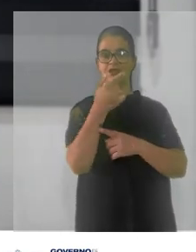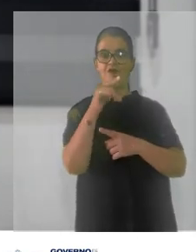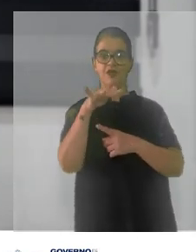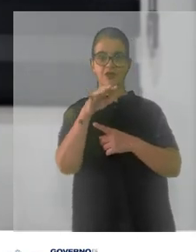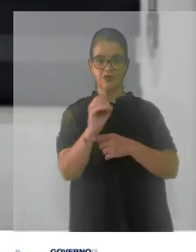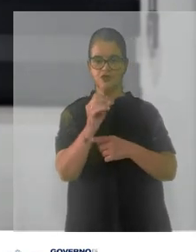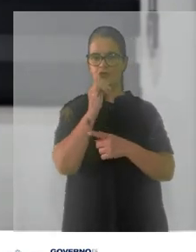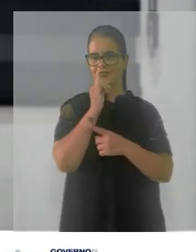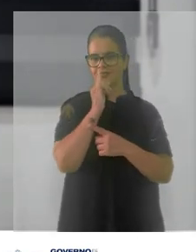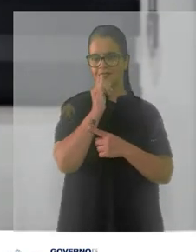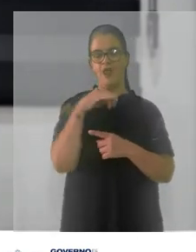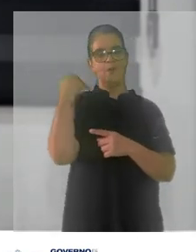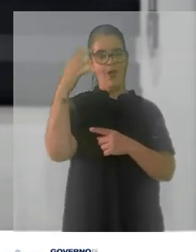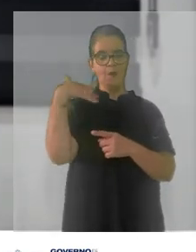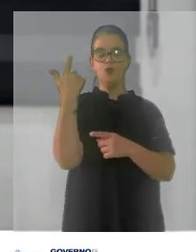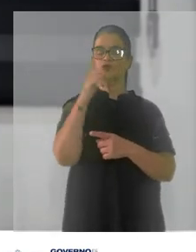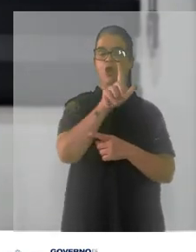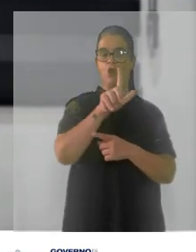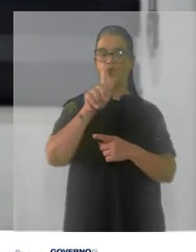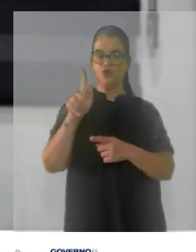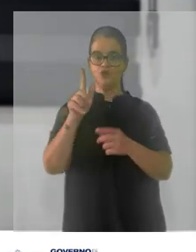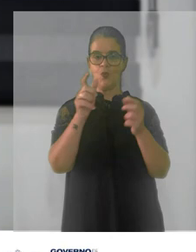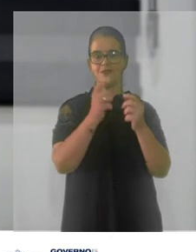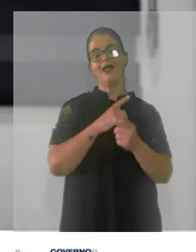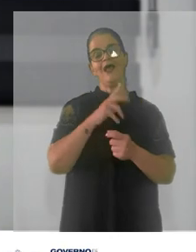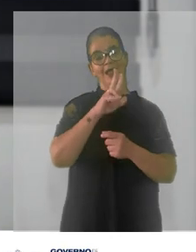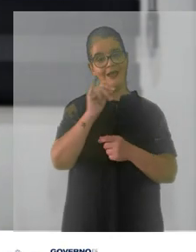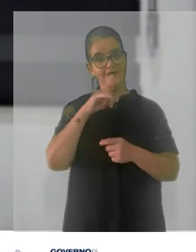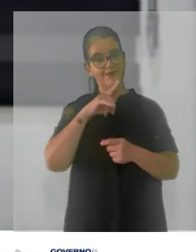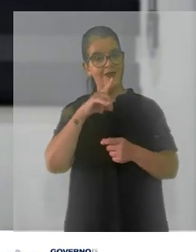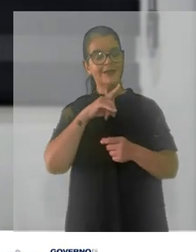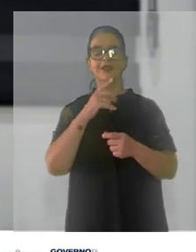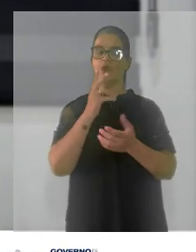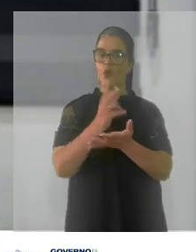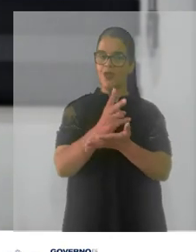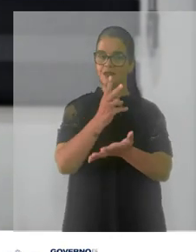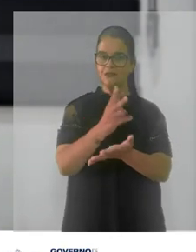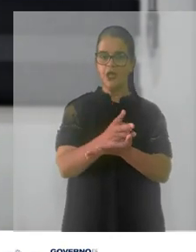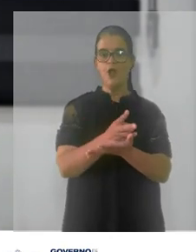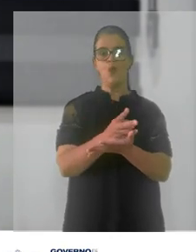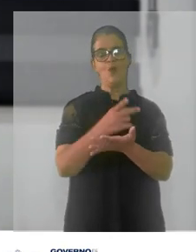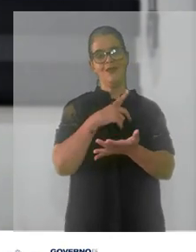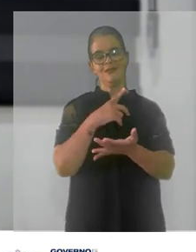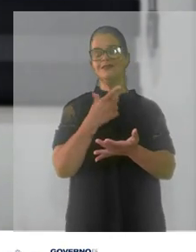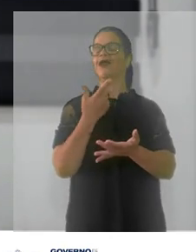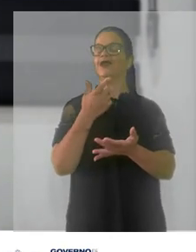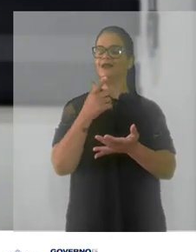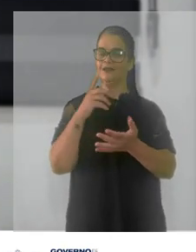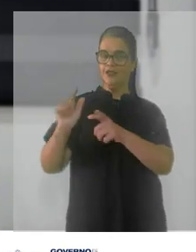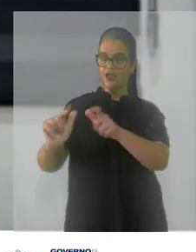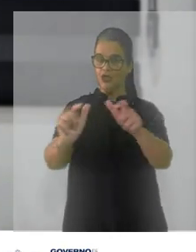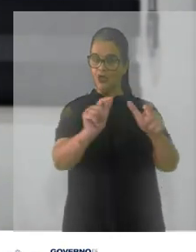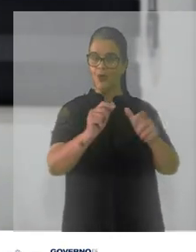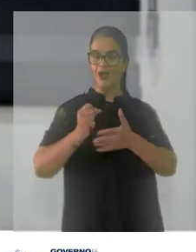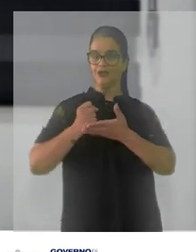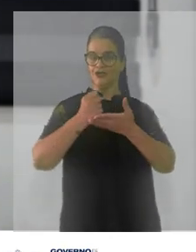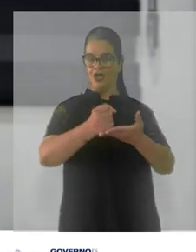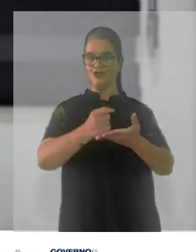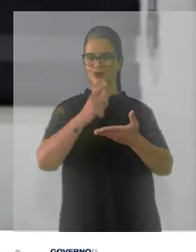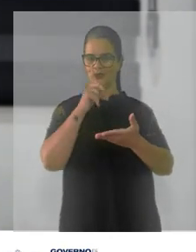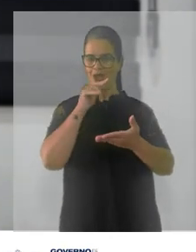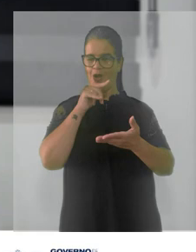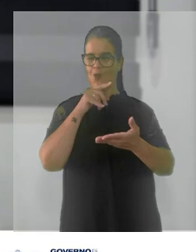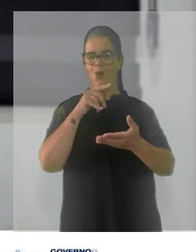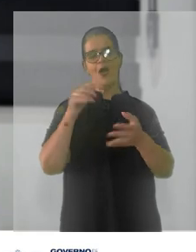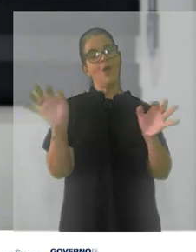evoca a música do Luiz Gonzaga, ele vai ter uma sequência de tributários, dentre eles um mais